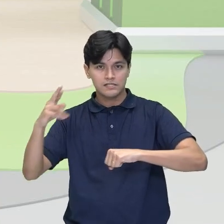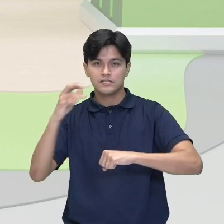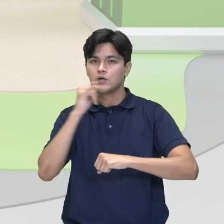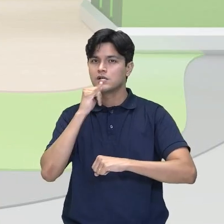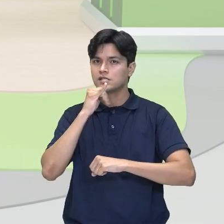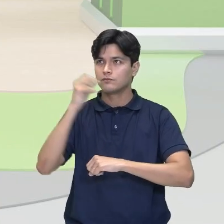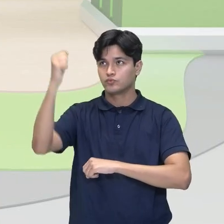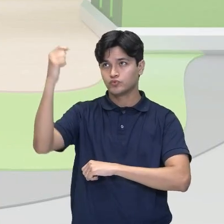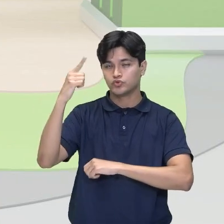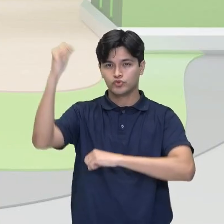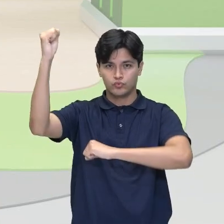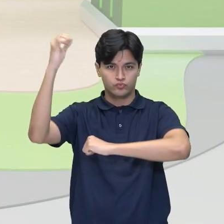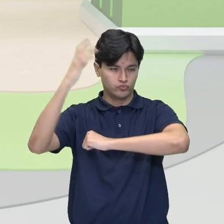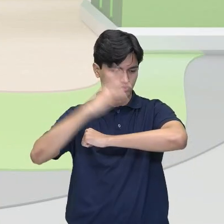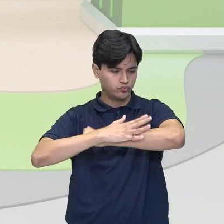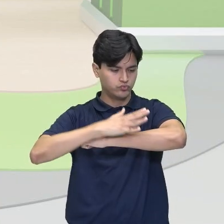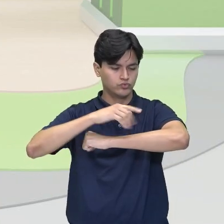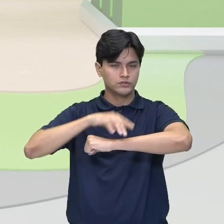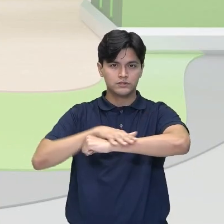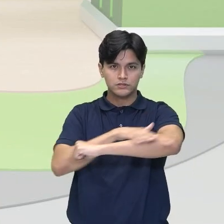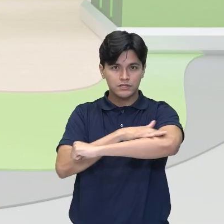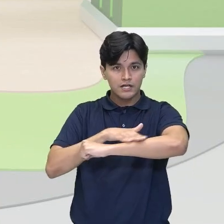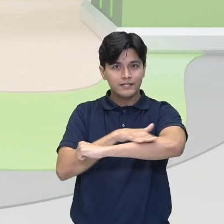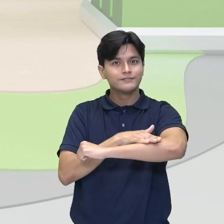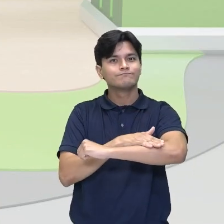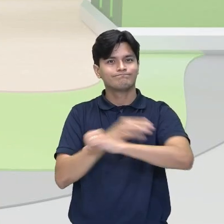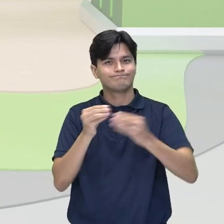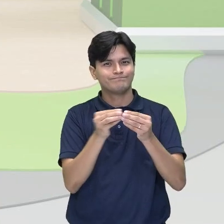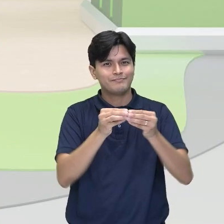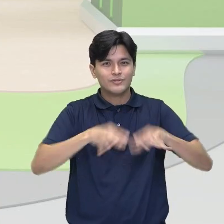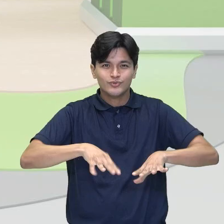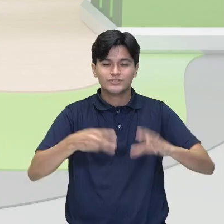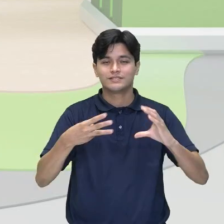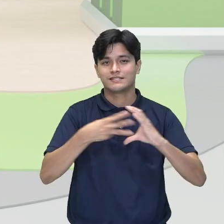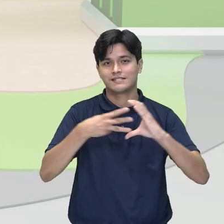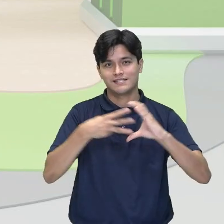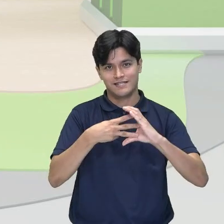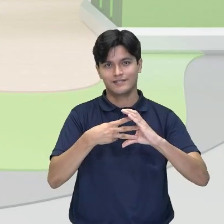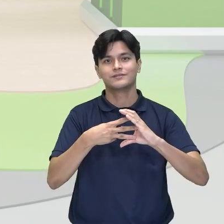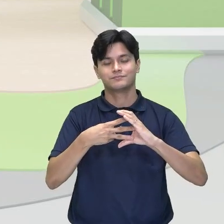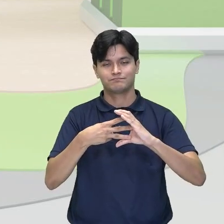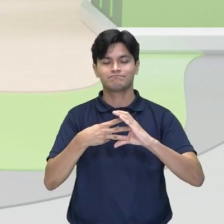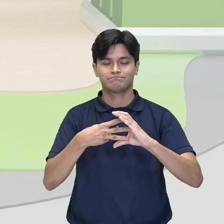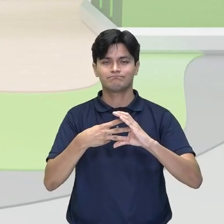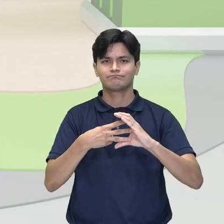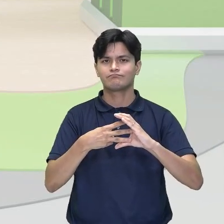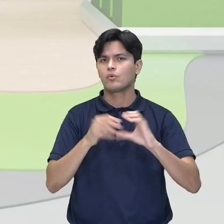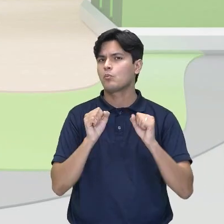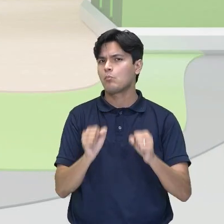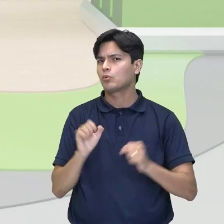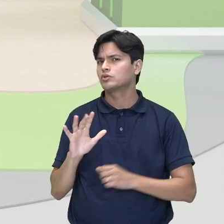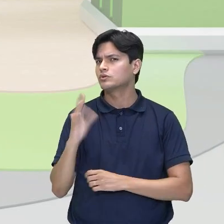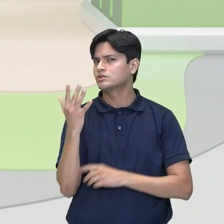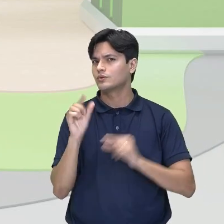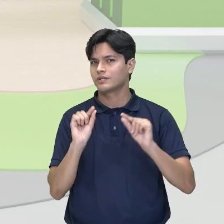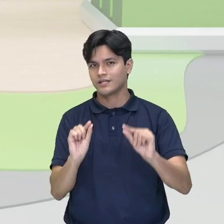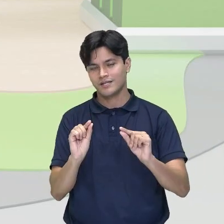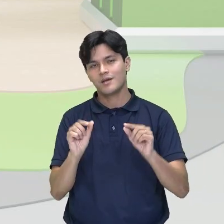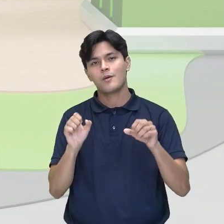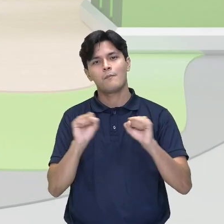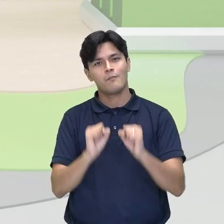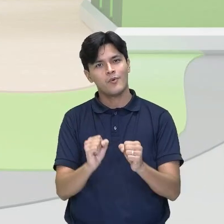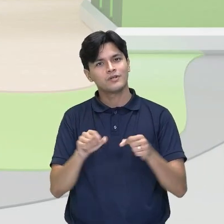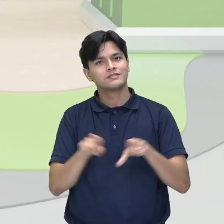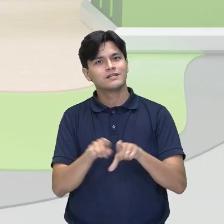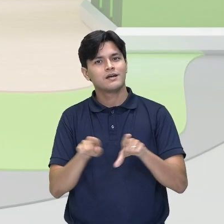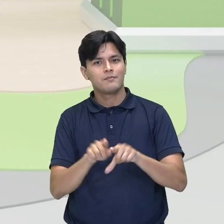a radiação ela atinge as nossas células. E ao atingir as nossas células, ela pode também